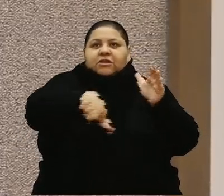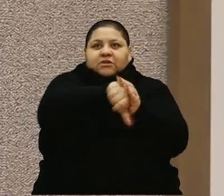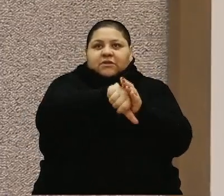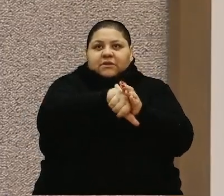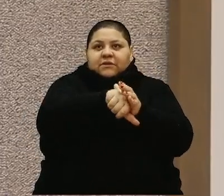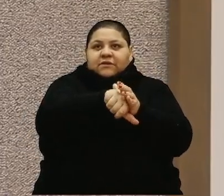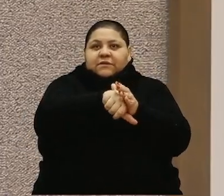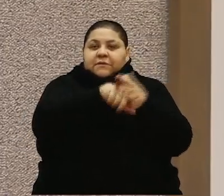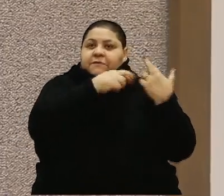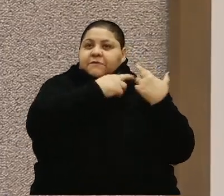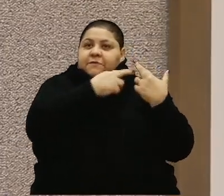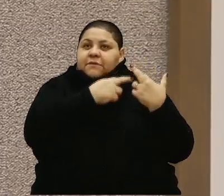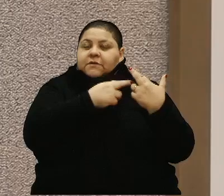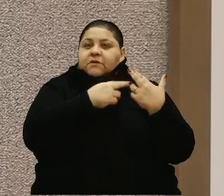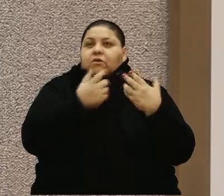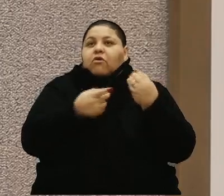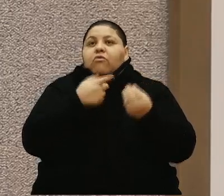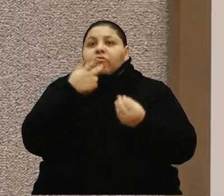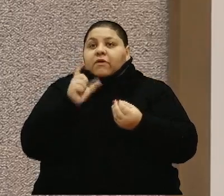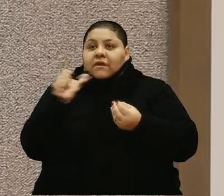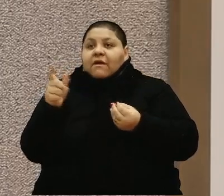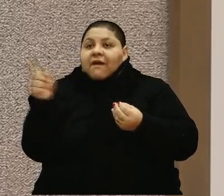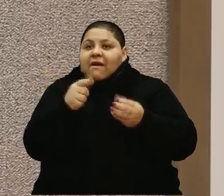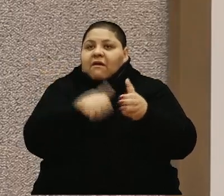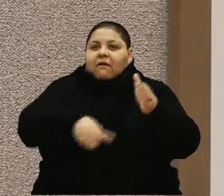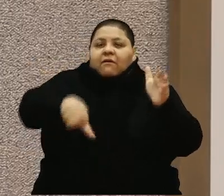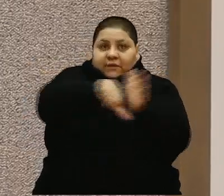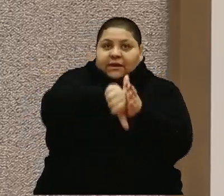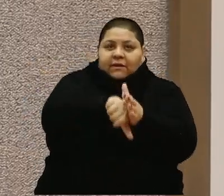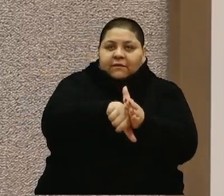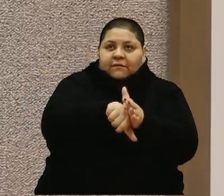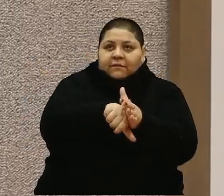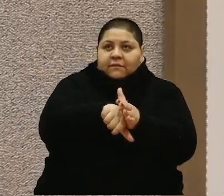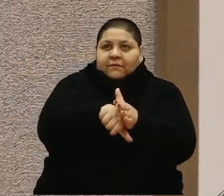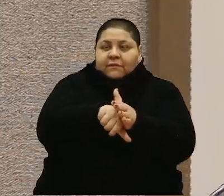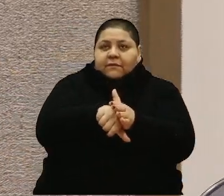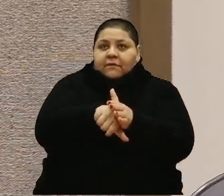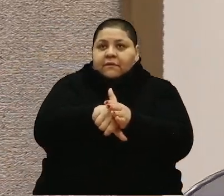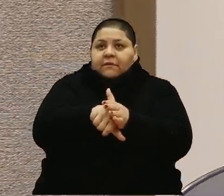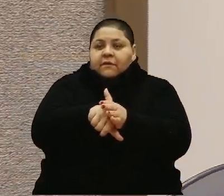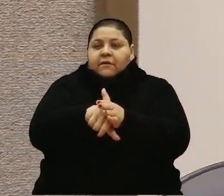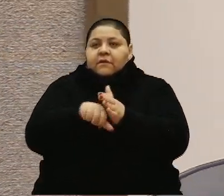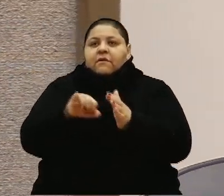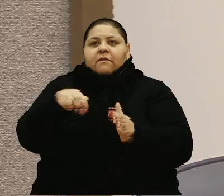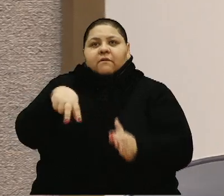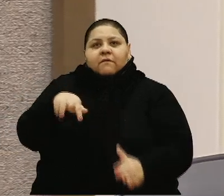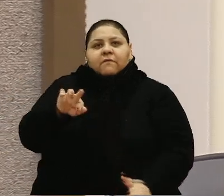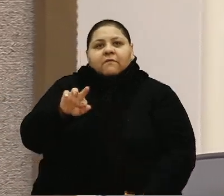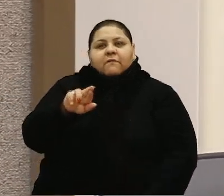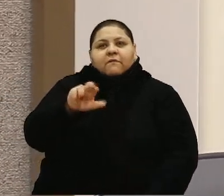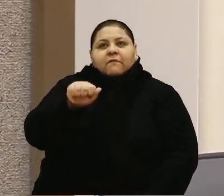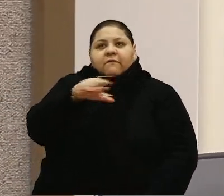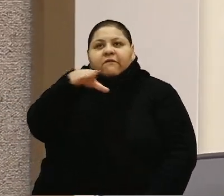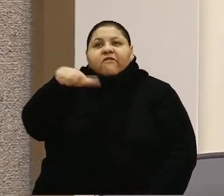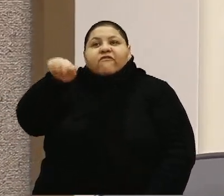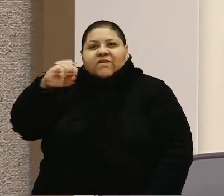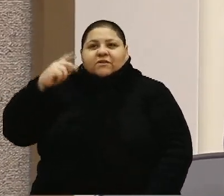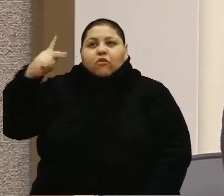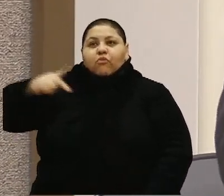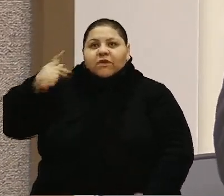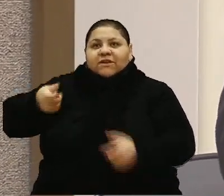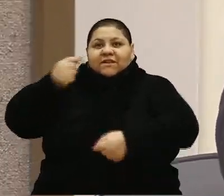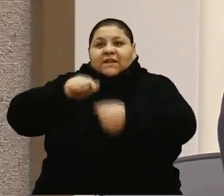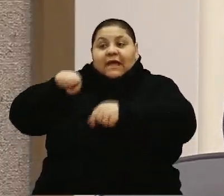de responsabilidade, como diz a palavra, é crime. Infração política administrativa é análise do Poder